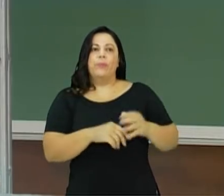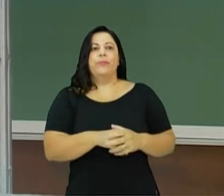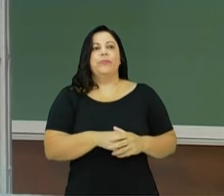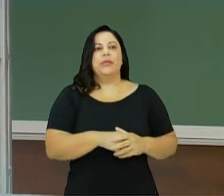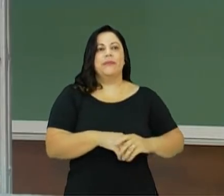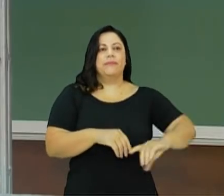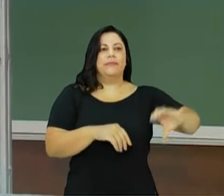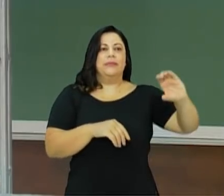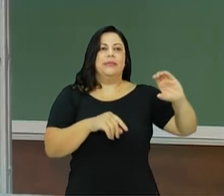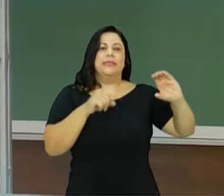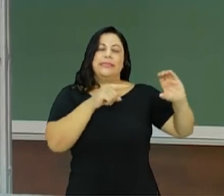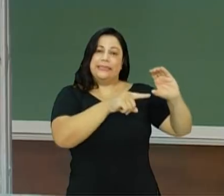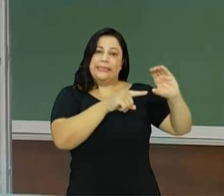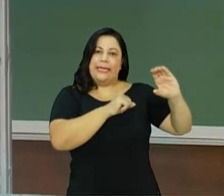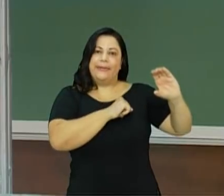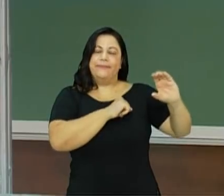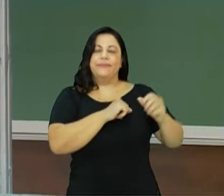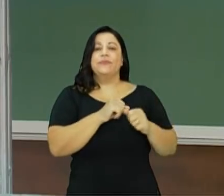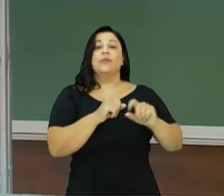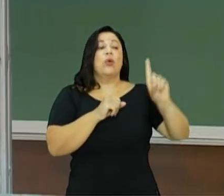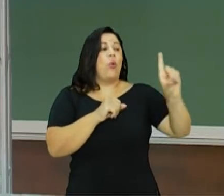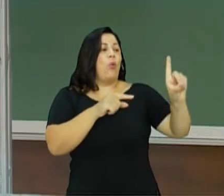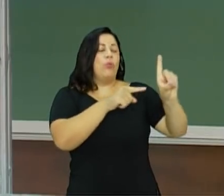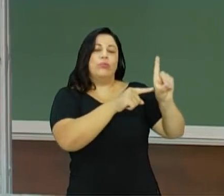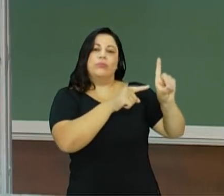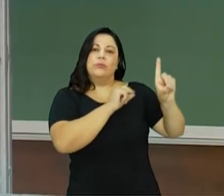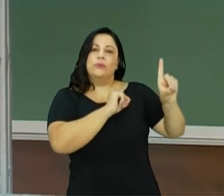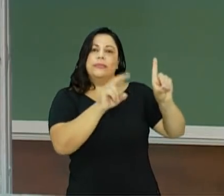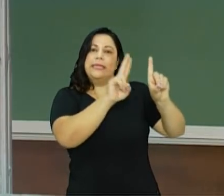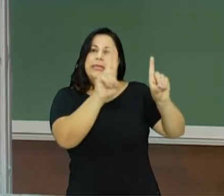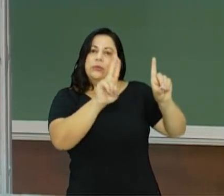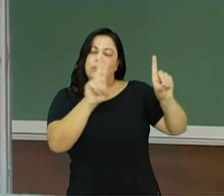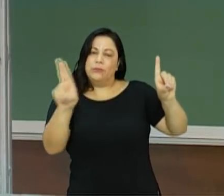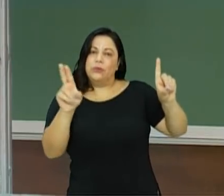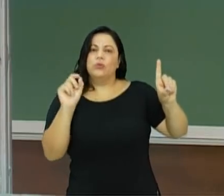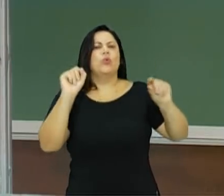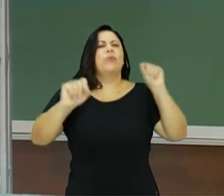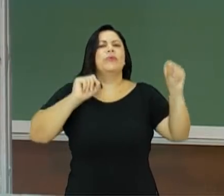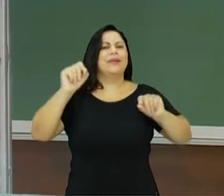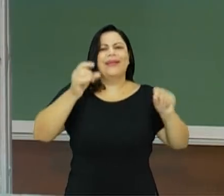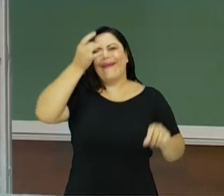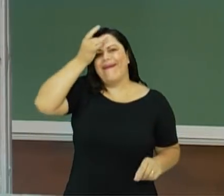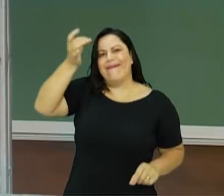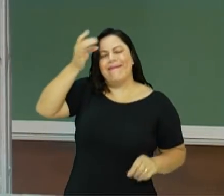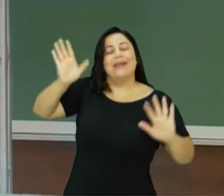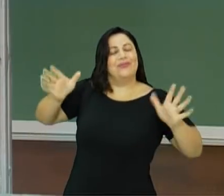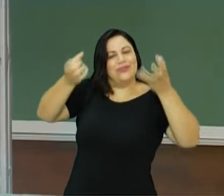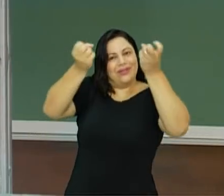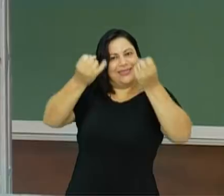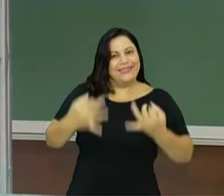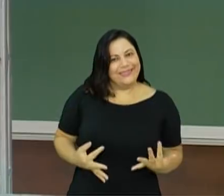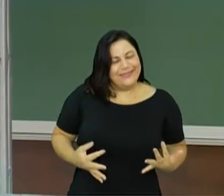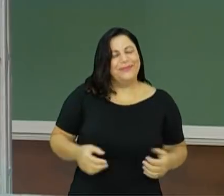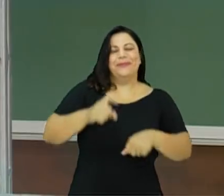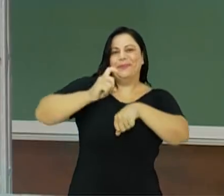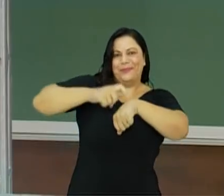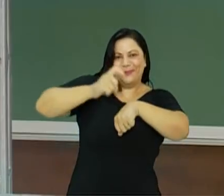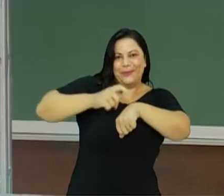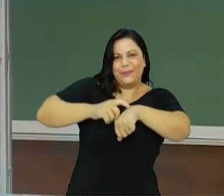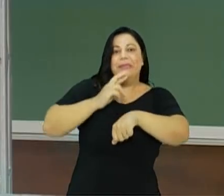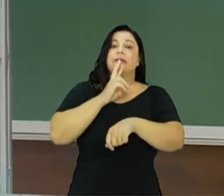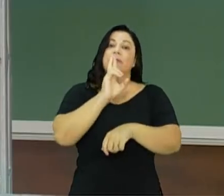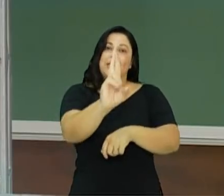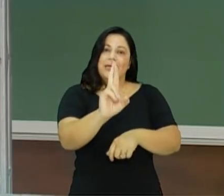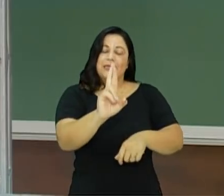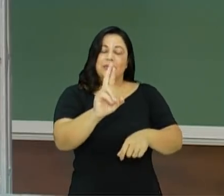e trombina. Ou letra D, osteócitos e osteoblastos. Essa é fácil, a gente falou agora há pouquinho, mas assim mesmo dou um tempinho para vocês